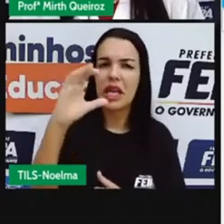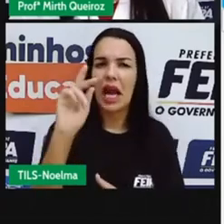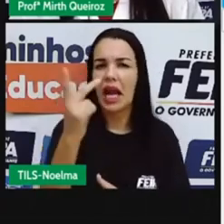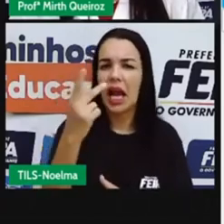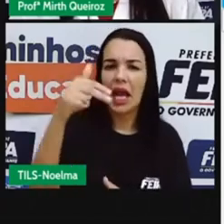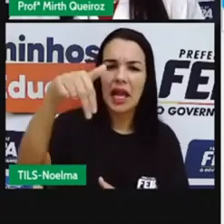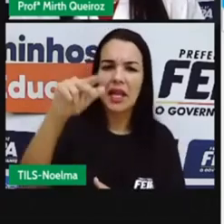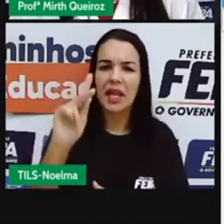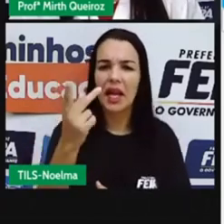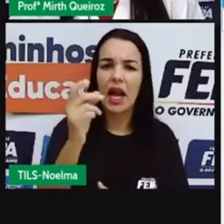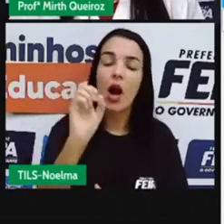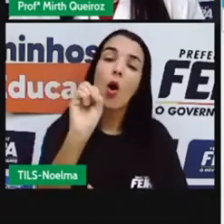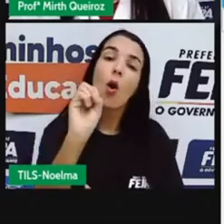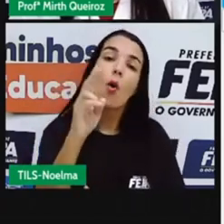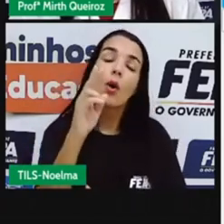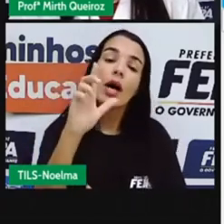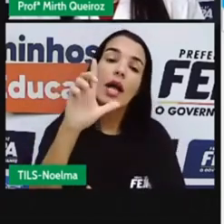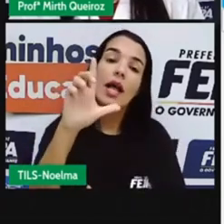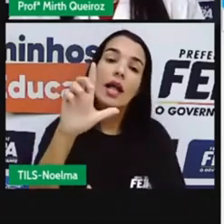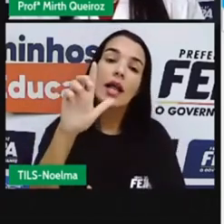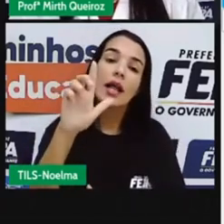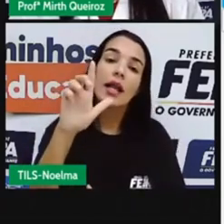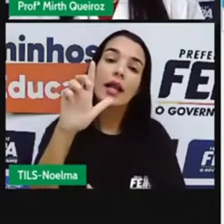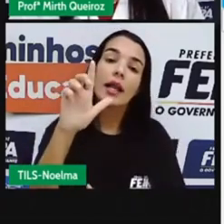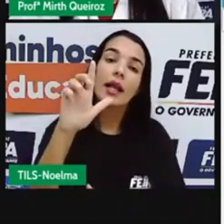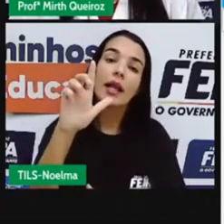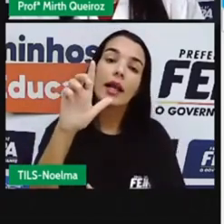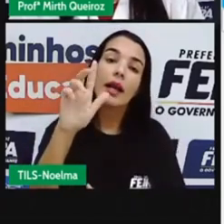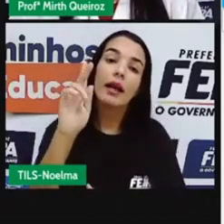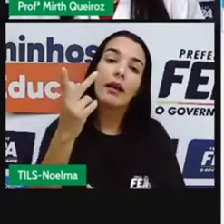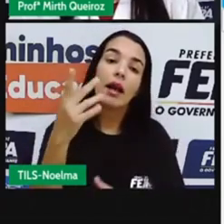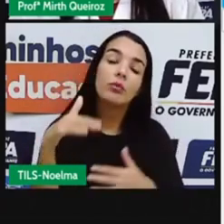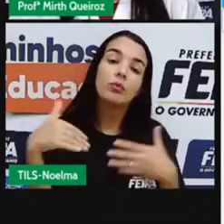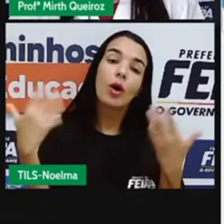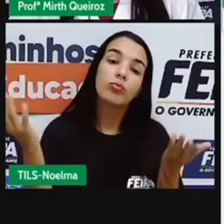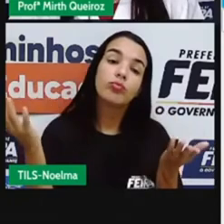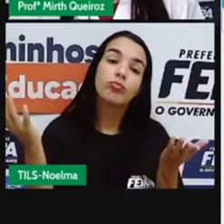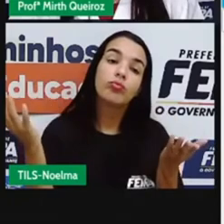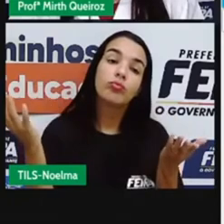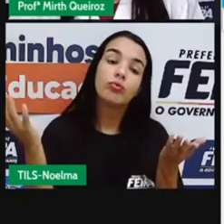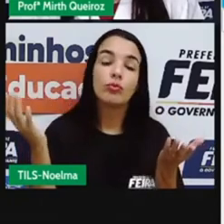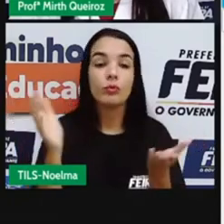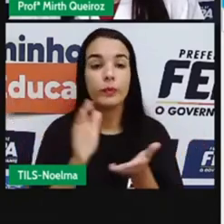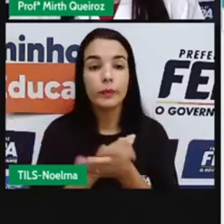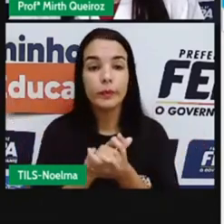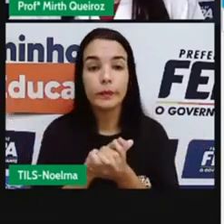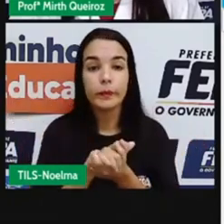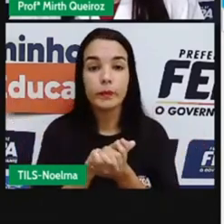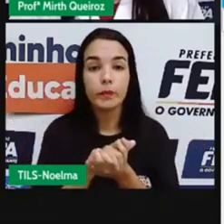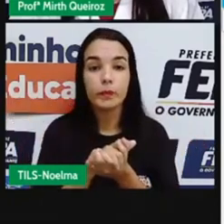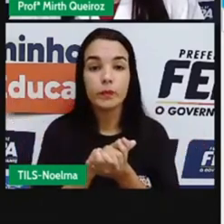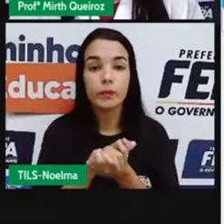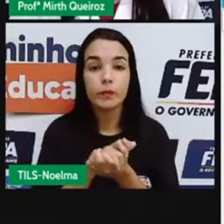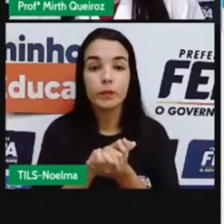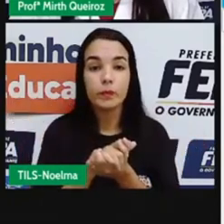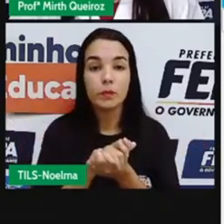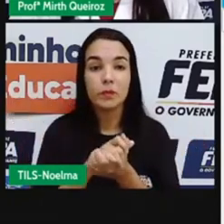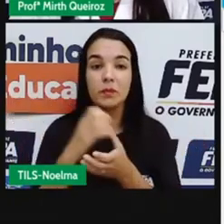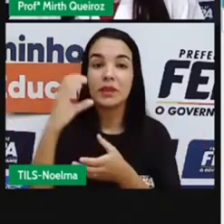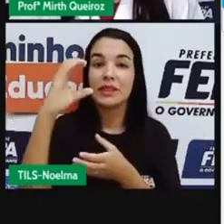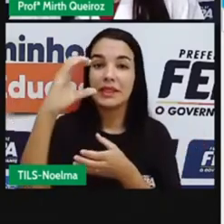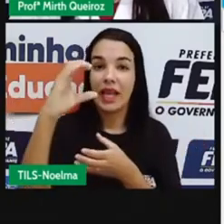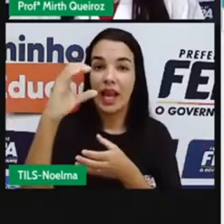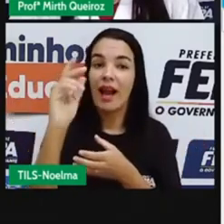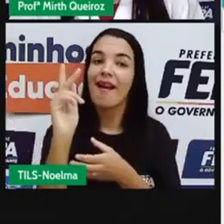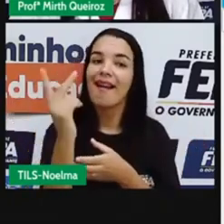ou lha. Ó. Bola, chá. Qual a letra que a gente utiliza para completar aqui? É